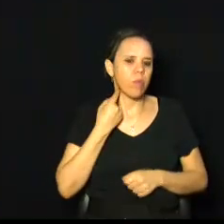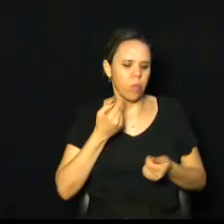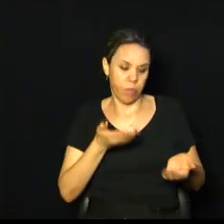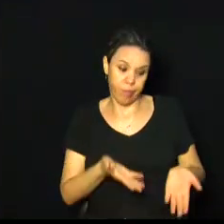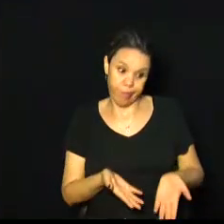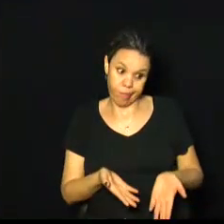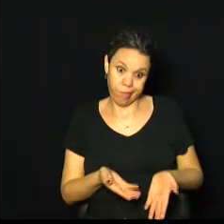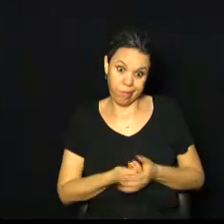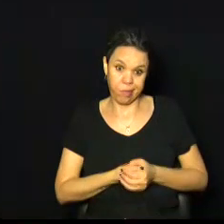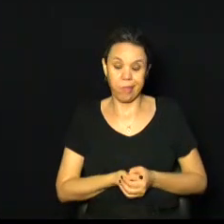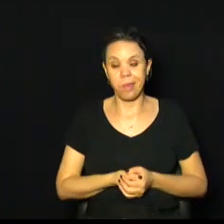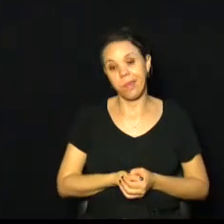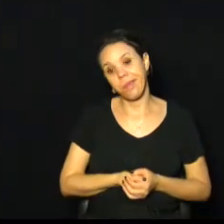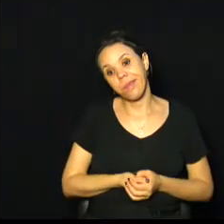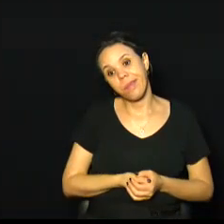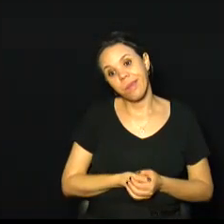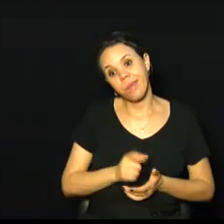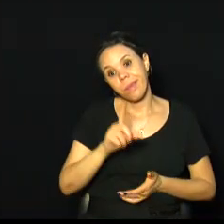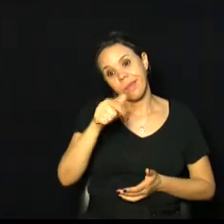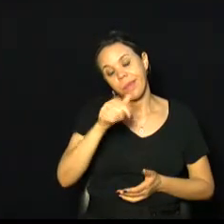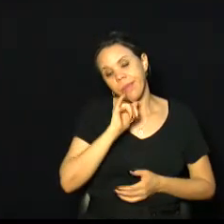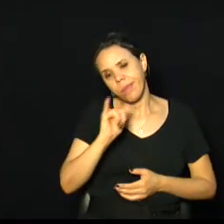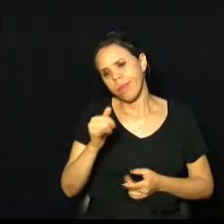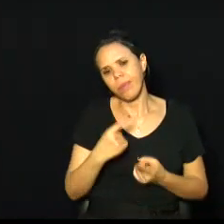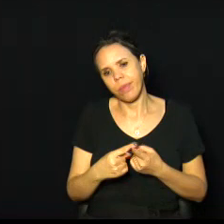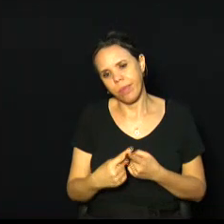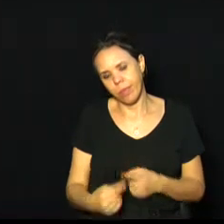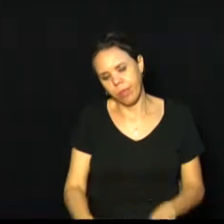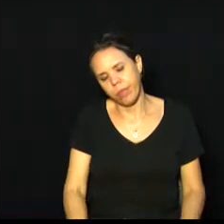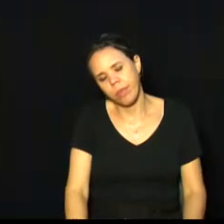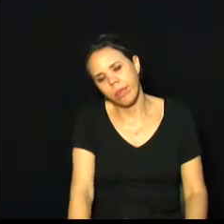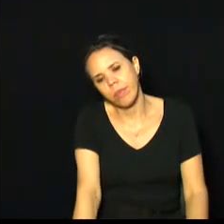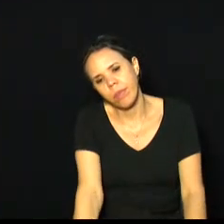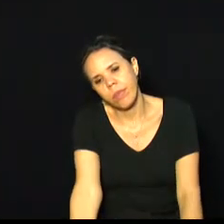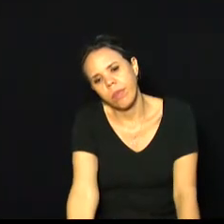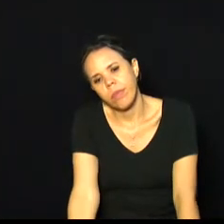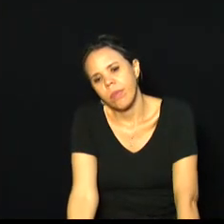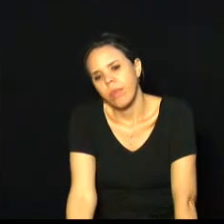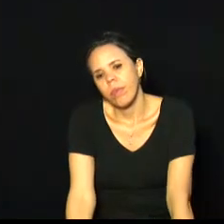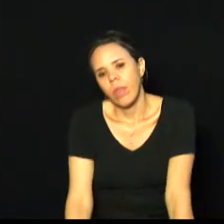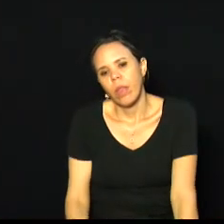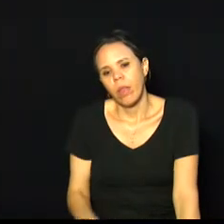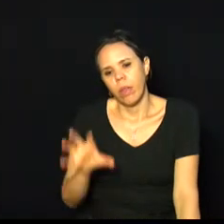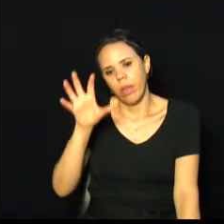contaminado. Tá certo? Depois eu vou dizer por quê. Esse é o